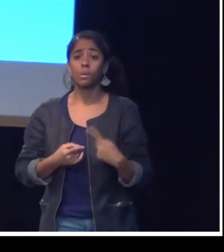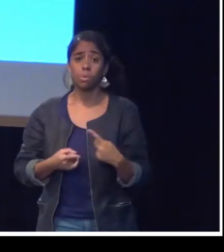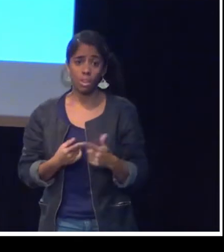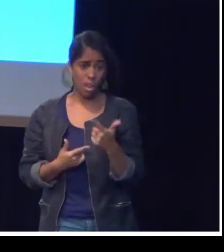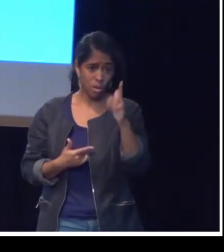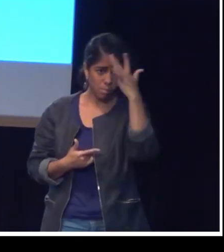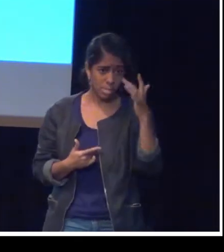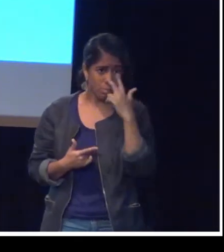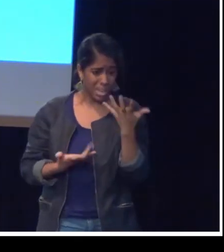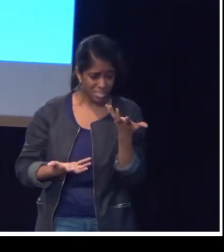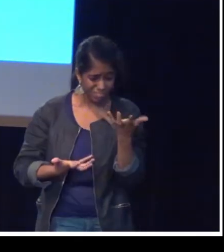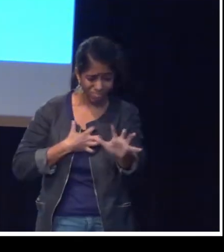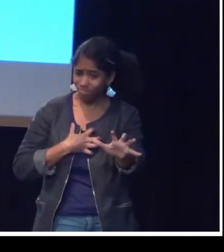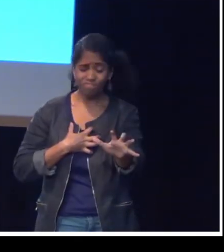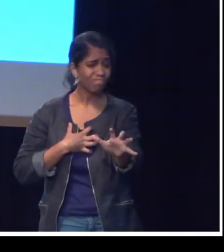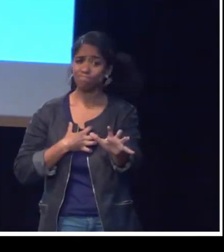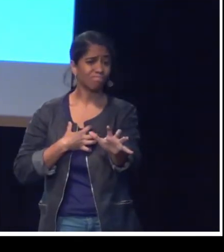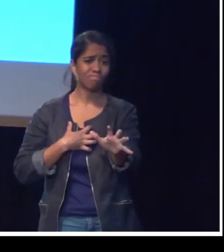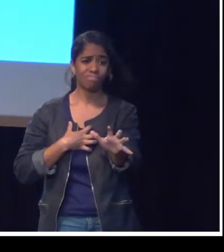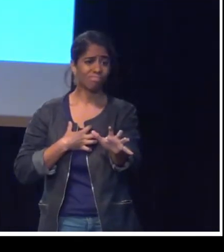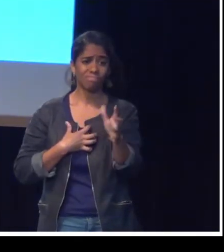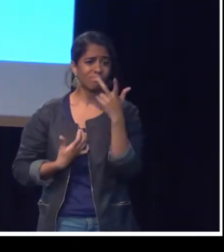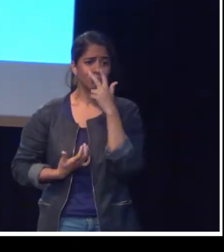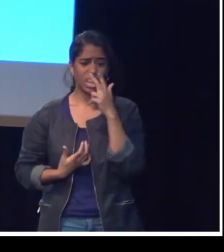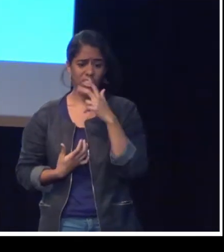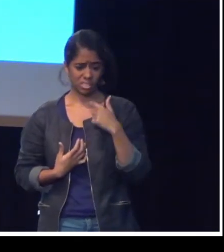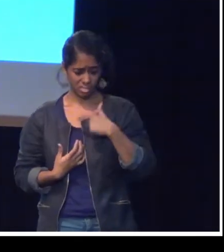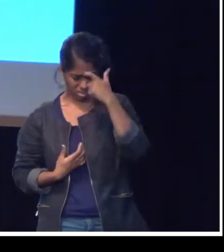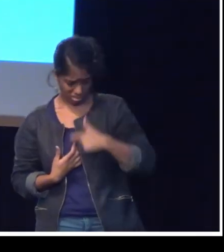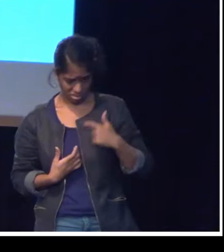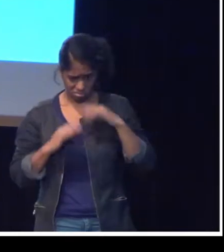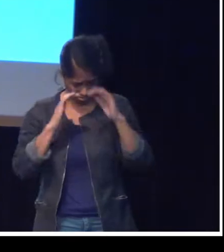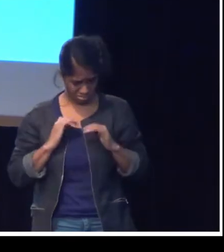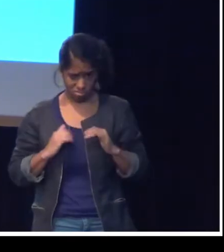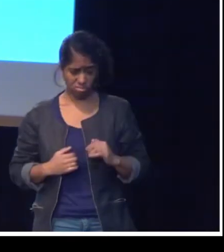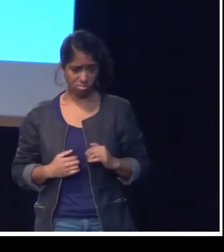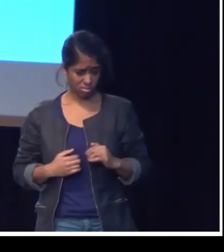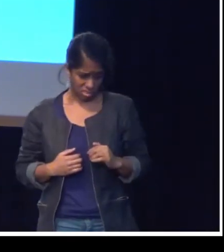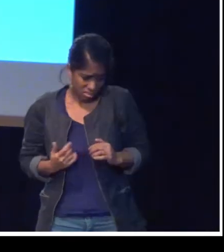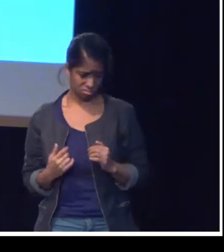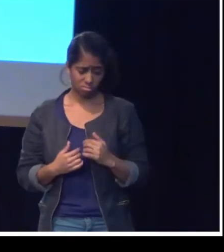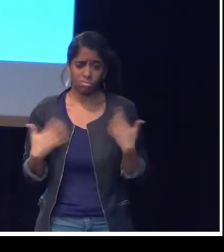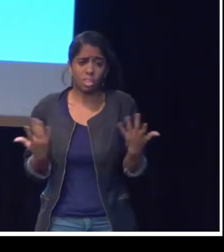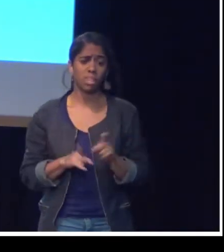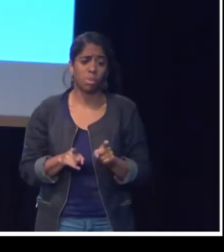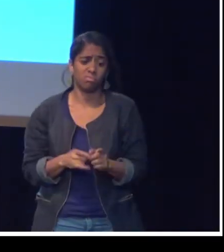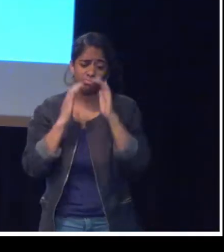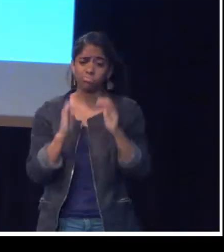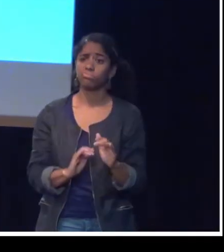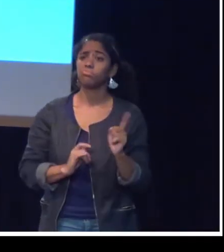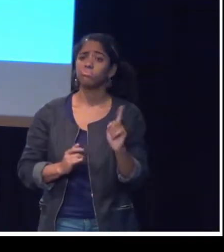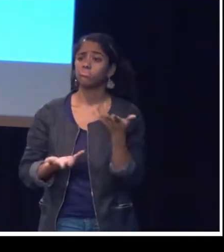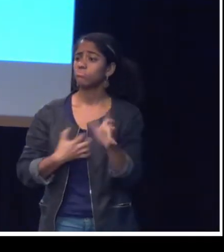outro, de fato, não me vê como totalidade, né? Então, se um não pode, o outro também pode, então também não dá para ninguém, né? A gente não